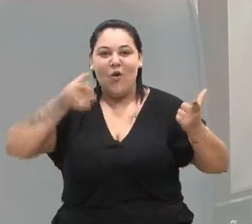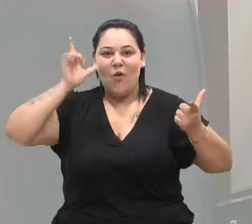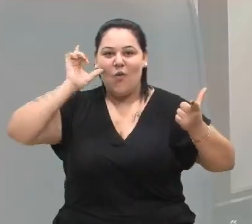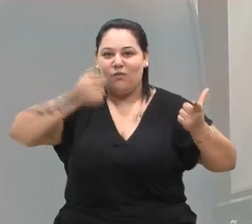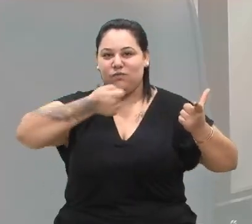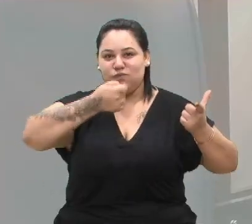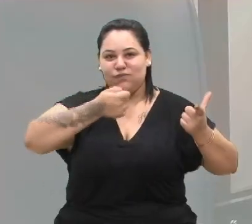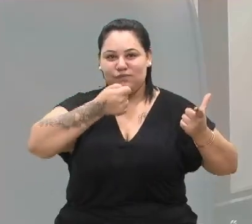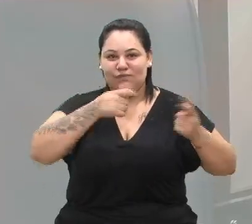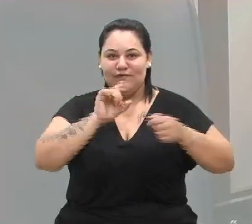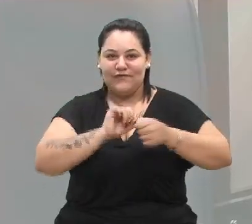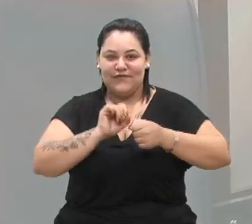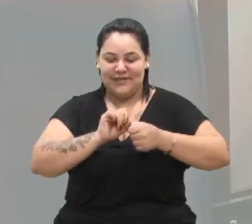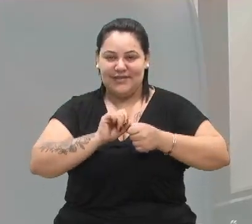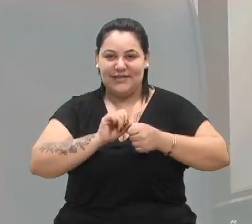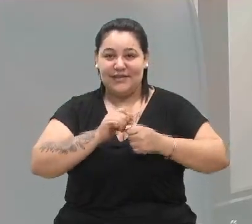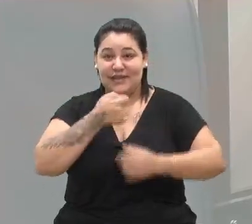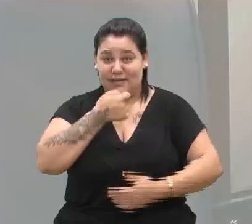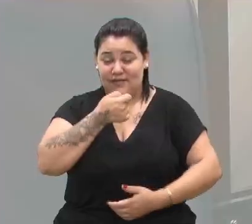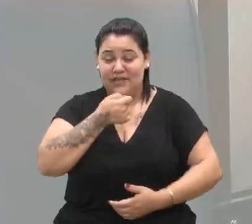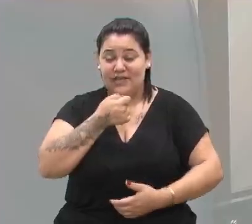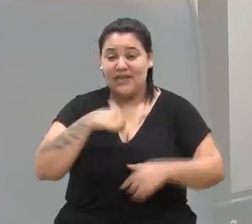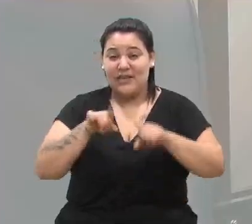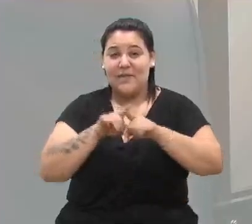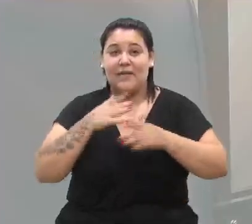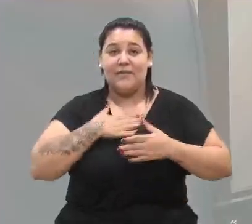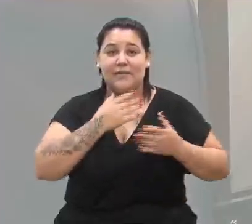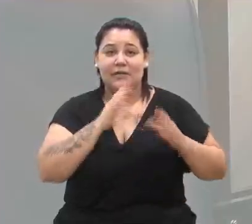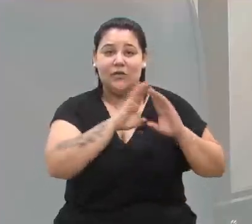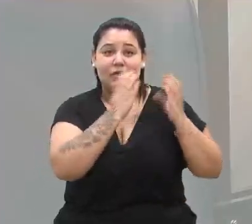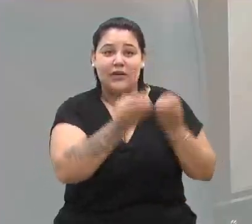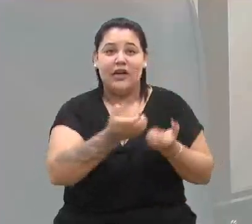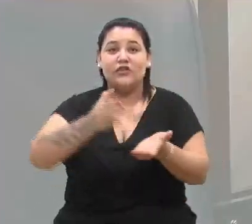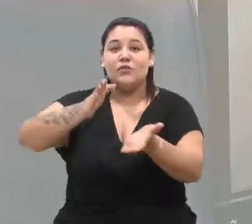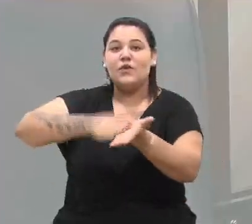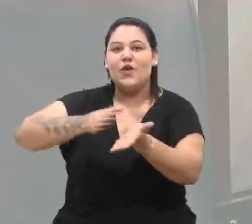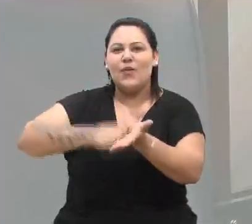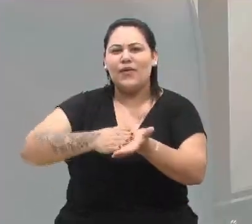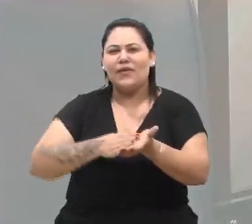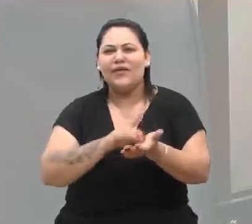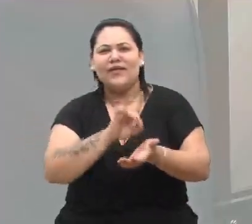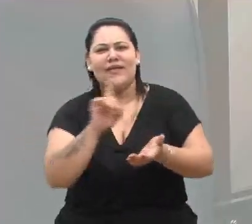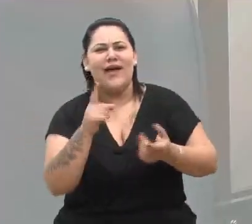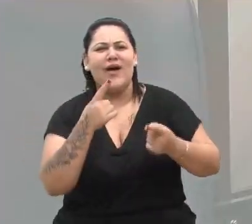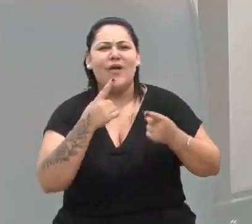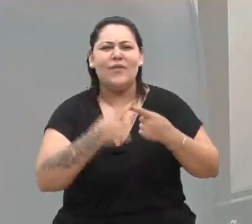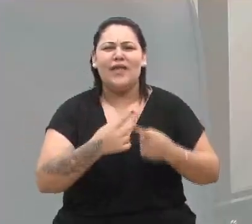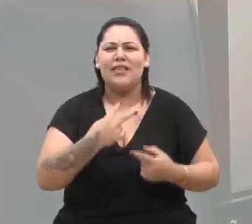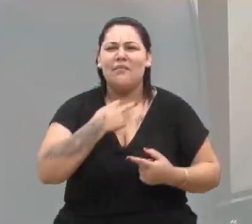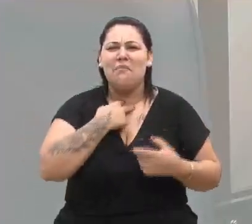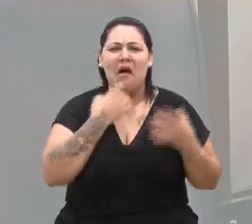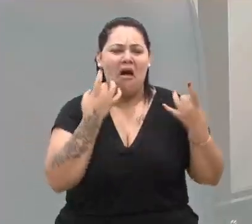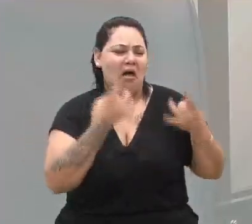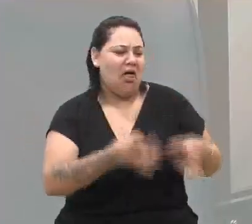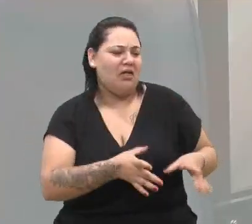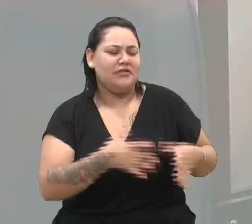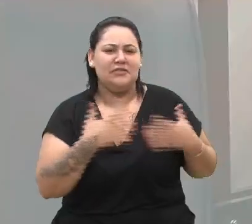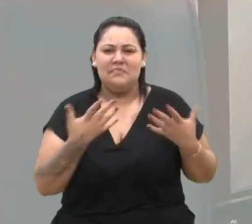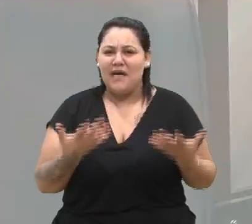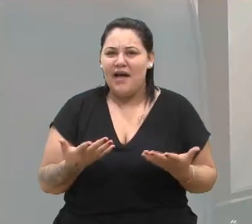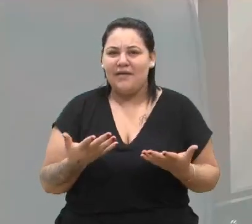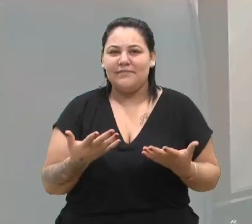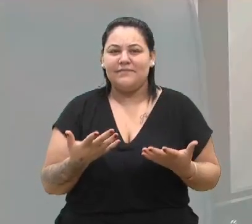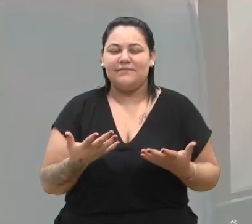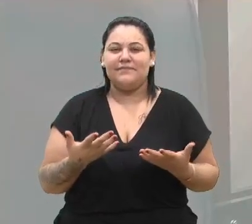me entrevistou várias vezes, inclusive ontem a minha comunidade me cobrou de novo, não, porque tu não pode desistir e fiz daquilo. O viés